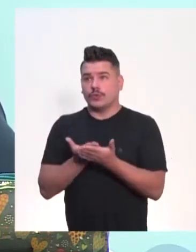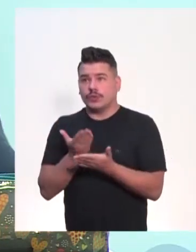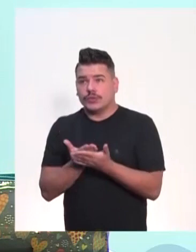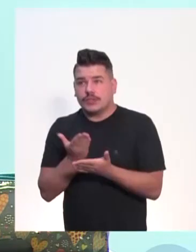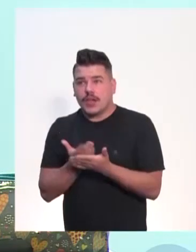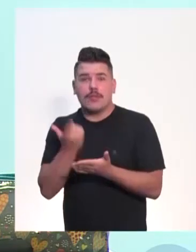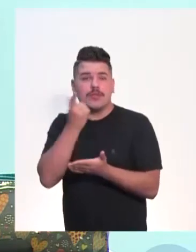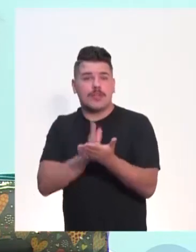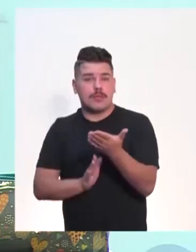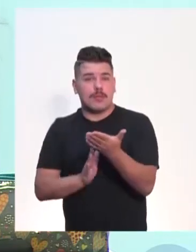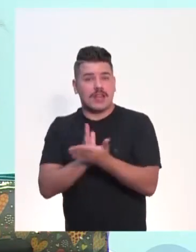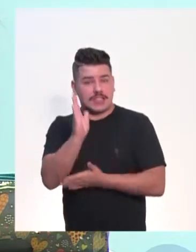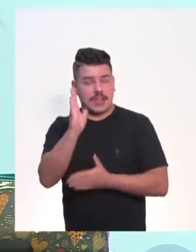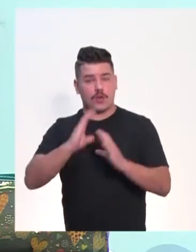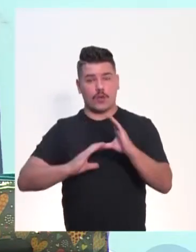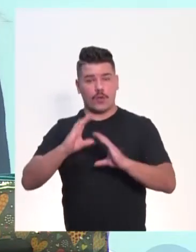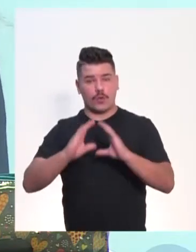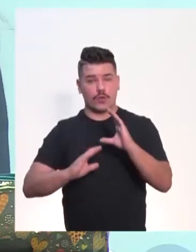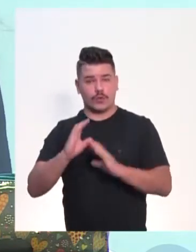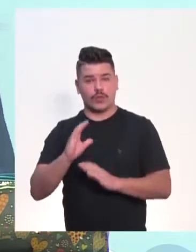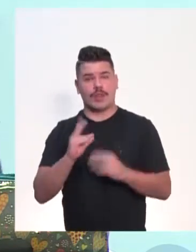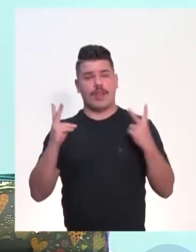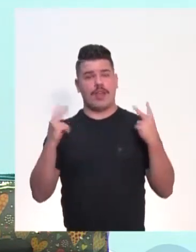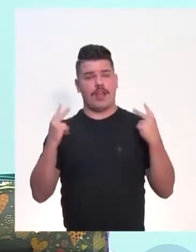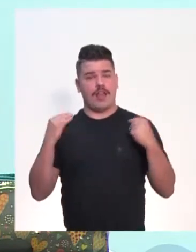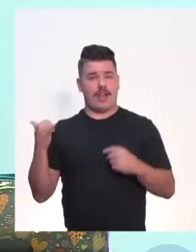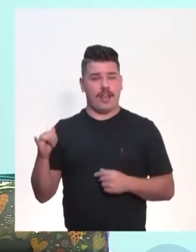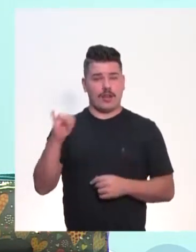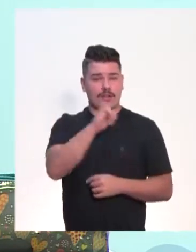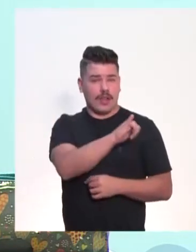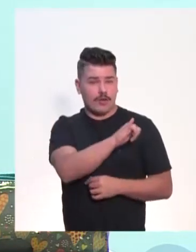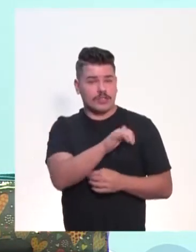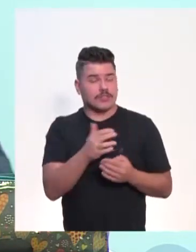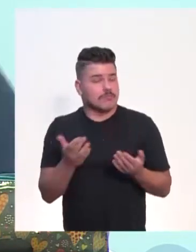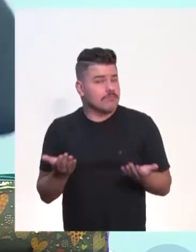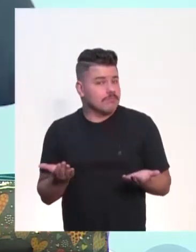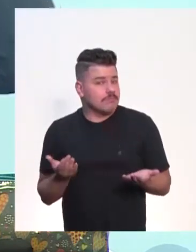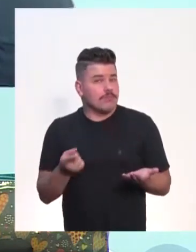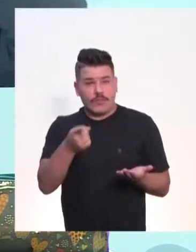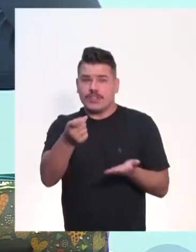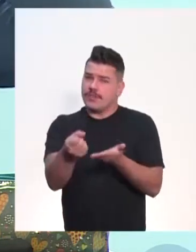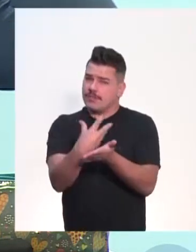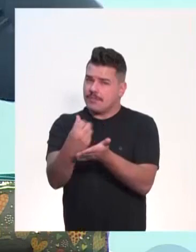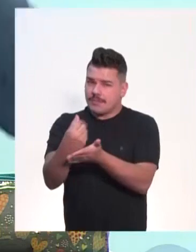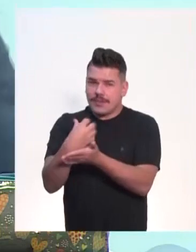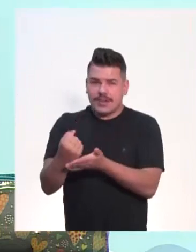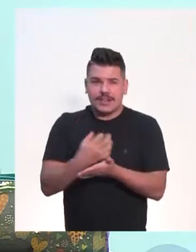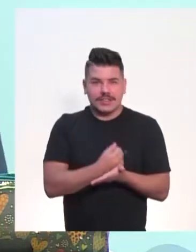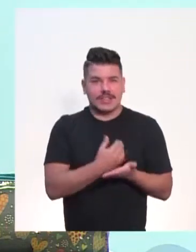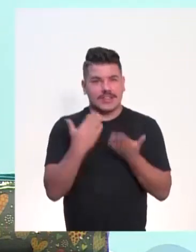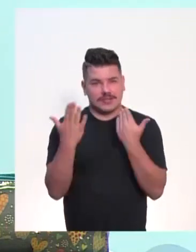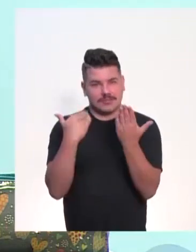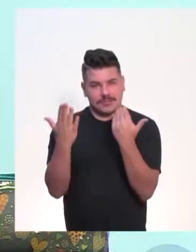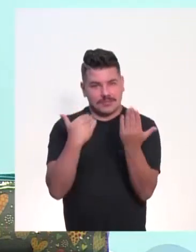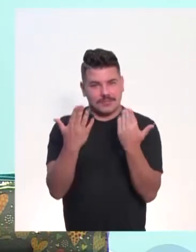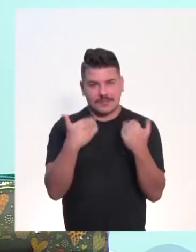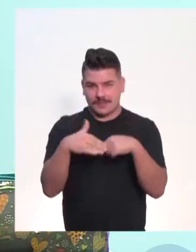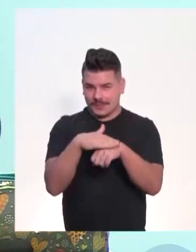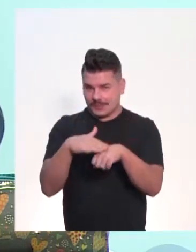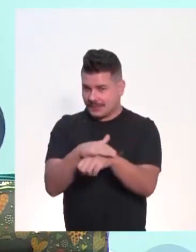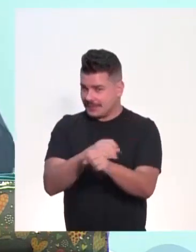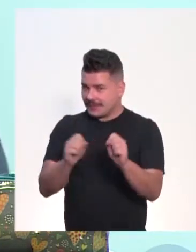da aeronáutica, pode ser qualquer coisa. O objetivo é de vocês. A gente queria que vocês contribuíssem no chat. Enquanto isso, a gente vai